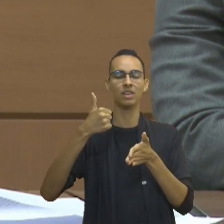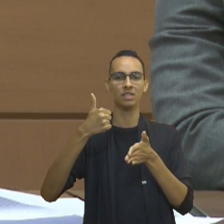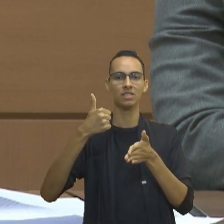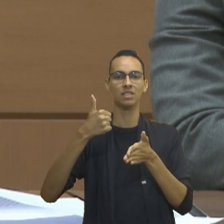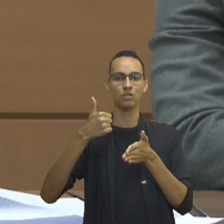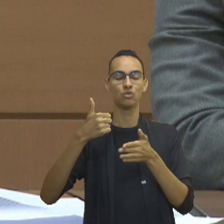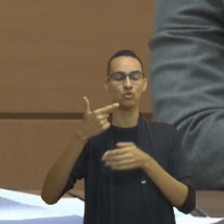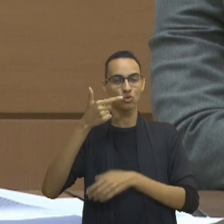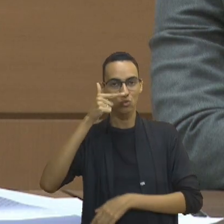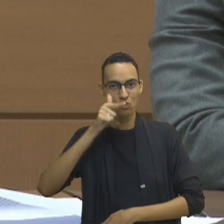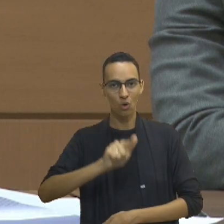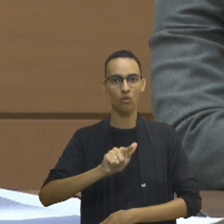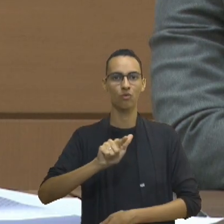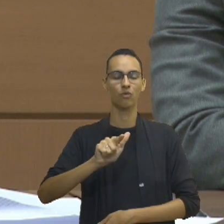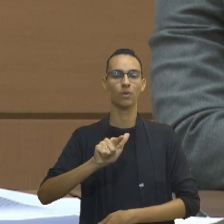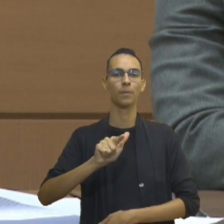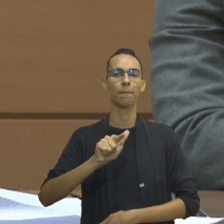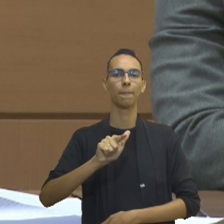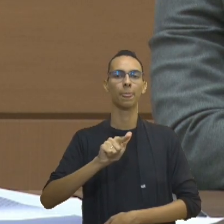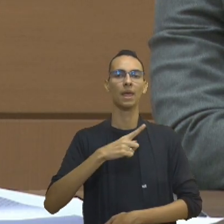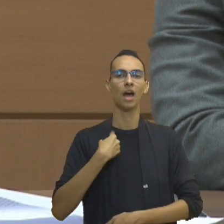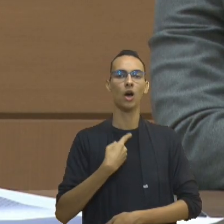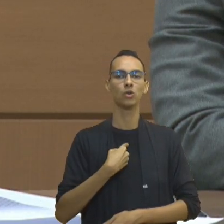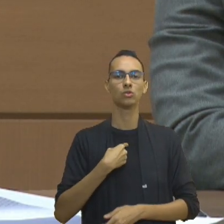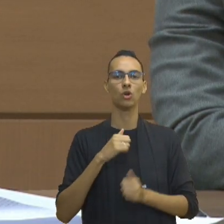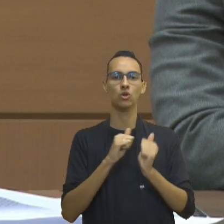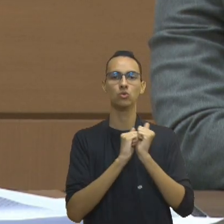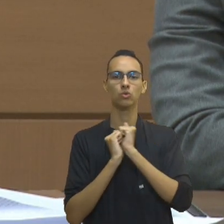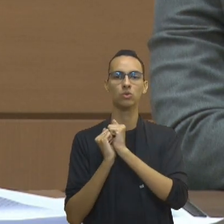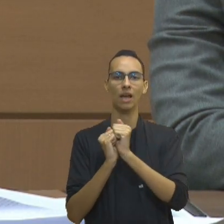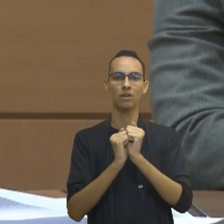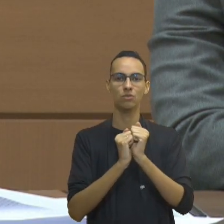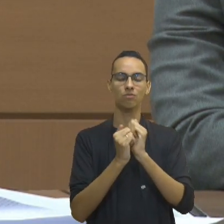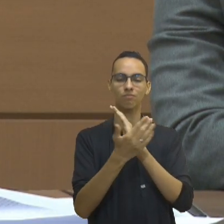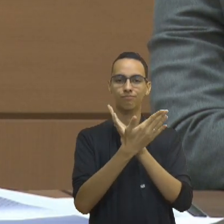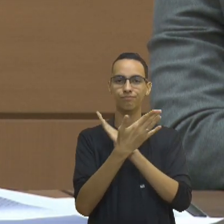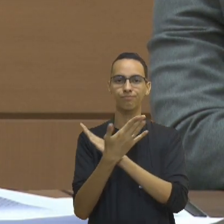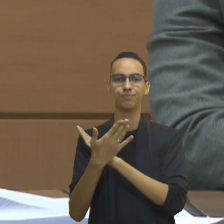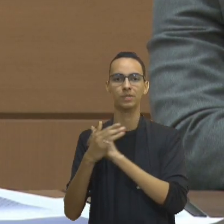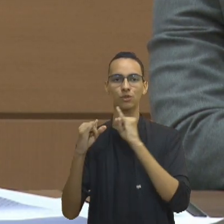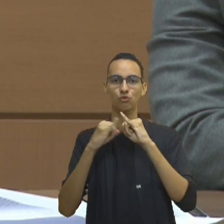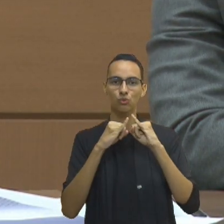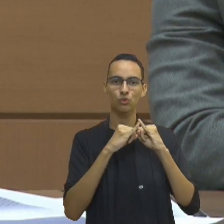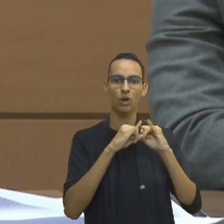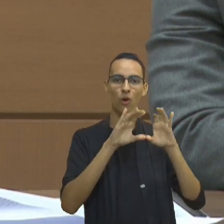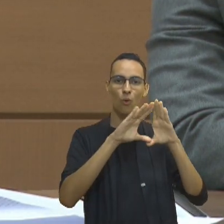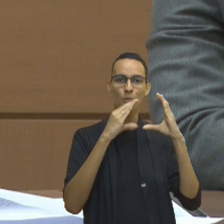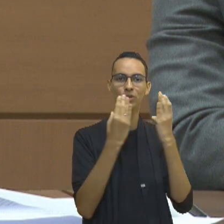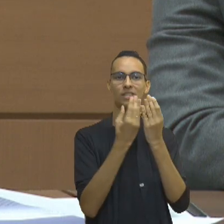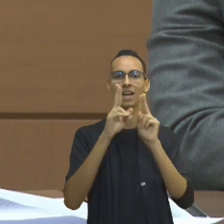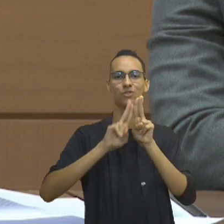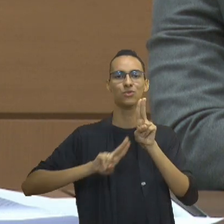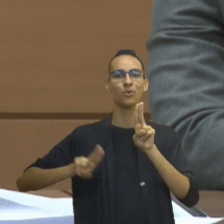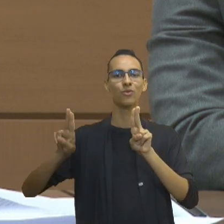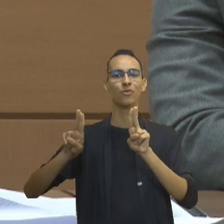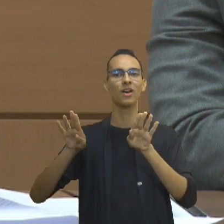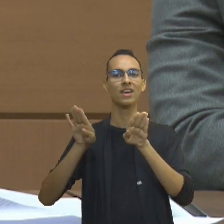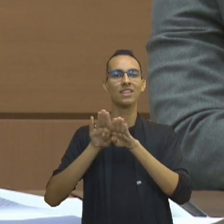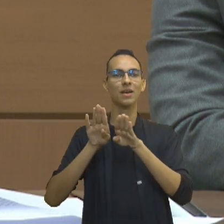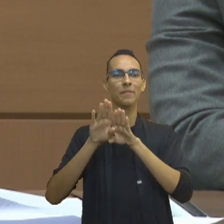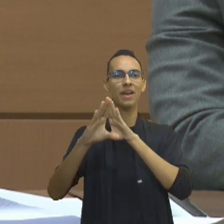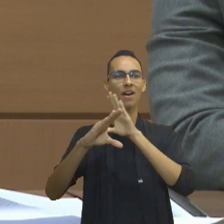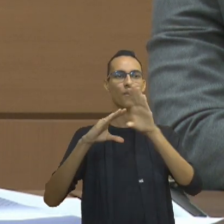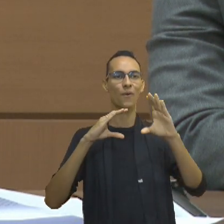vigilância, aos nossos parceiros institucionais, à comunidade UFO e à